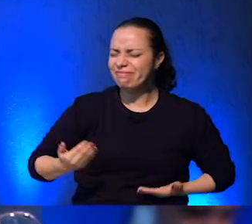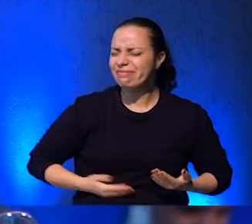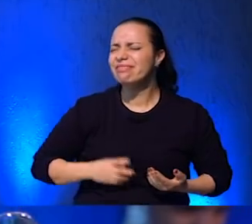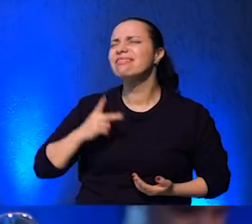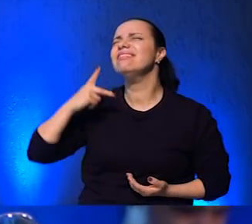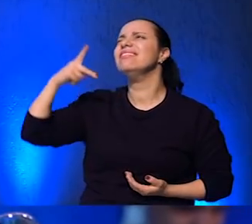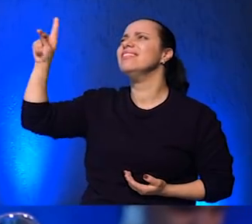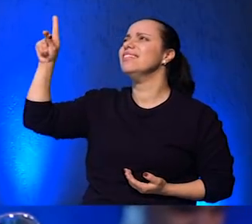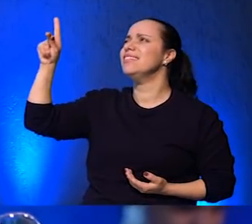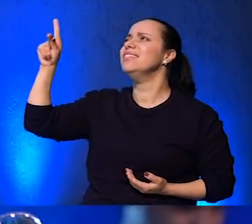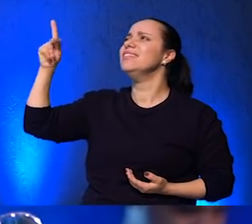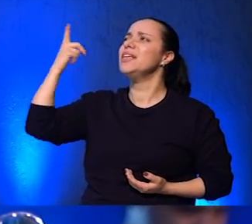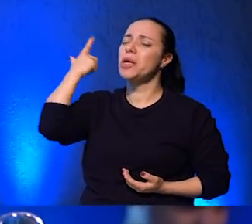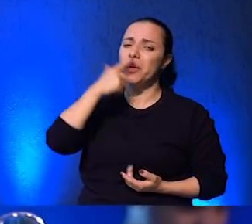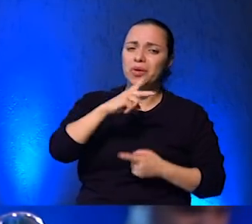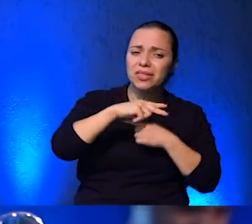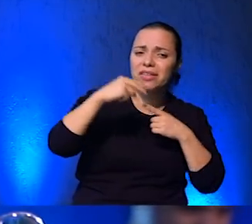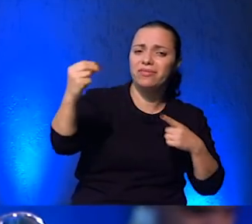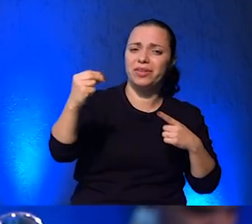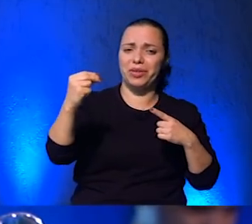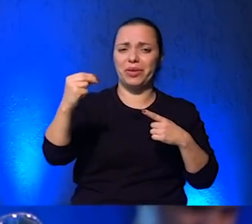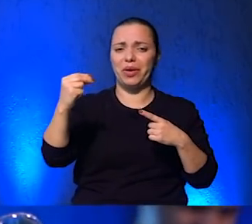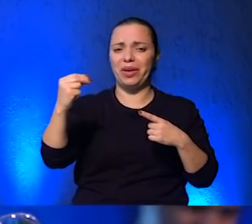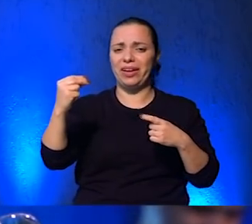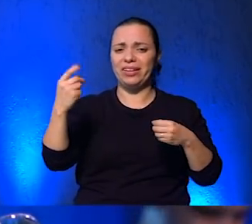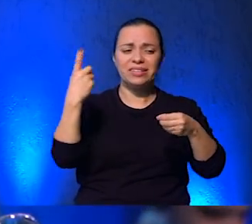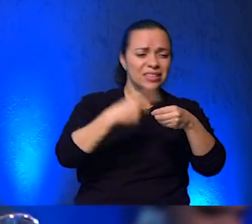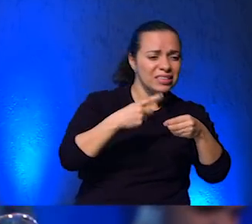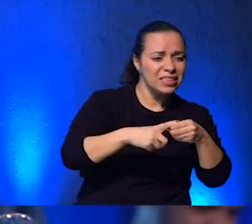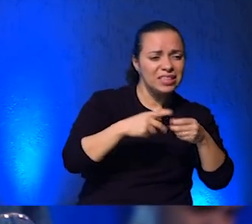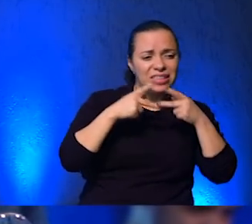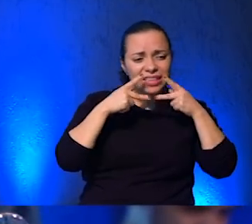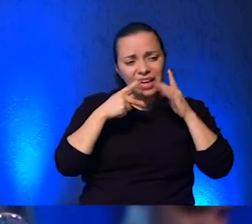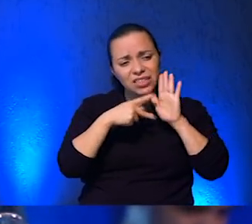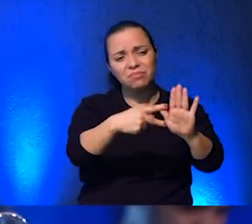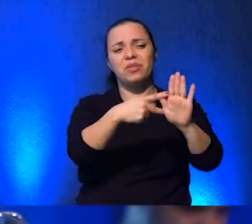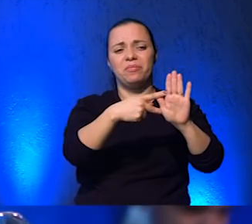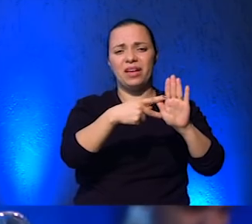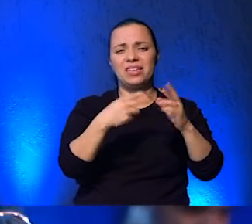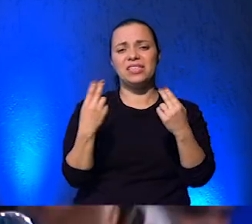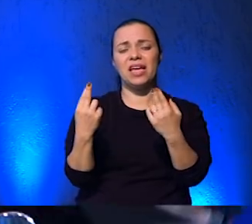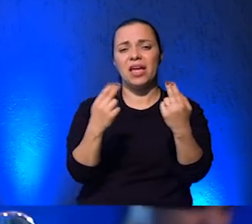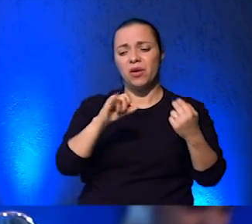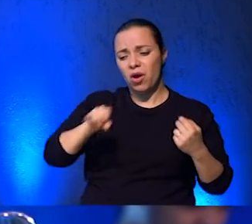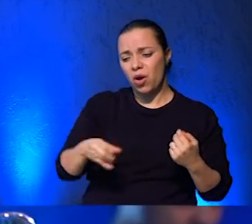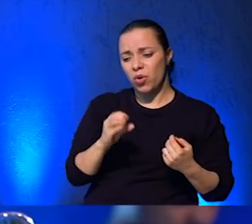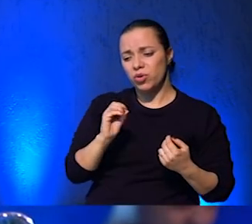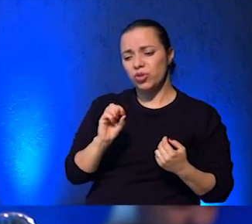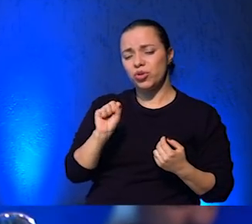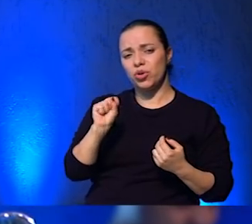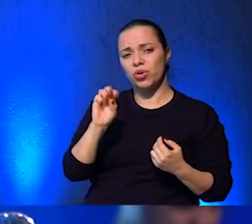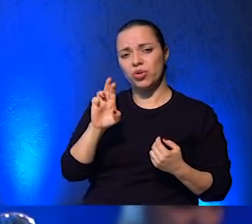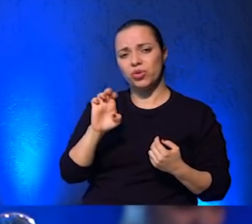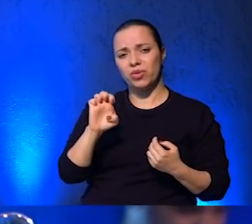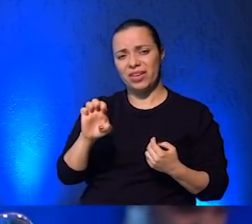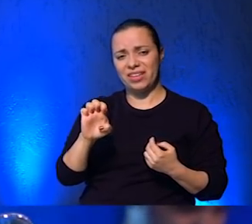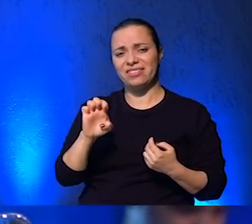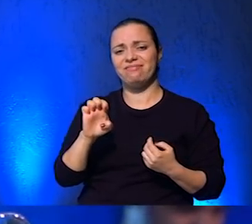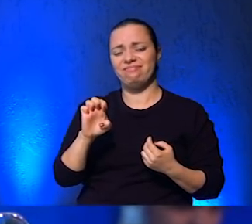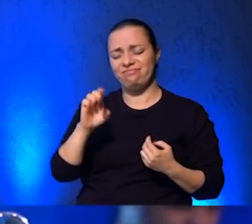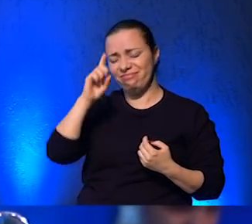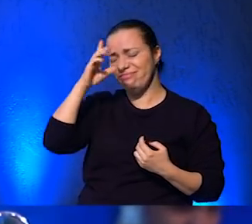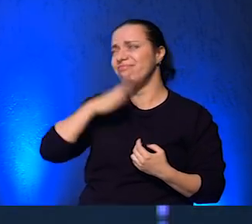poder conquistar a terra prometida como josué conquistou e o meu deus tu és deus